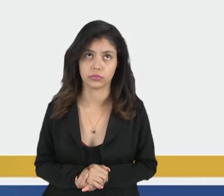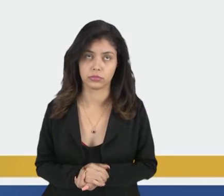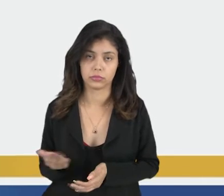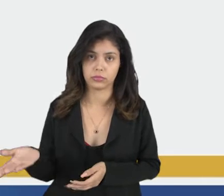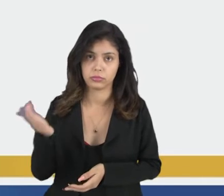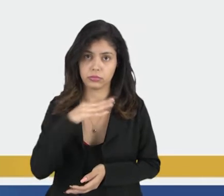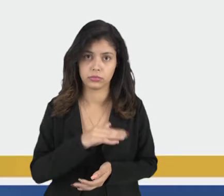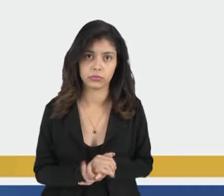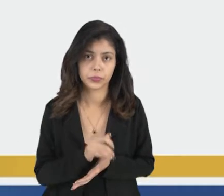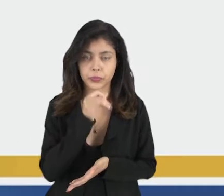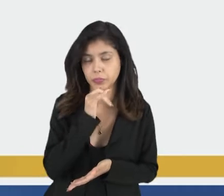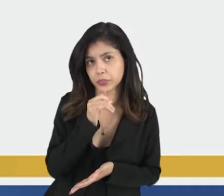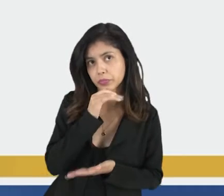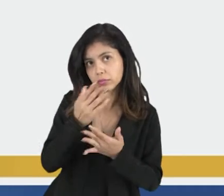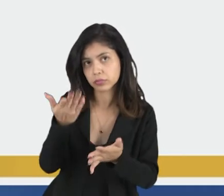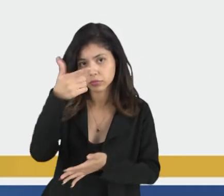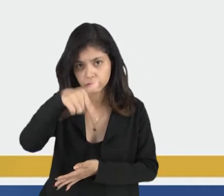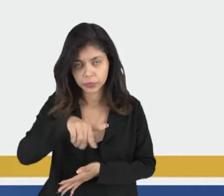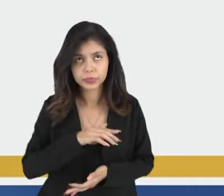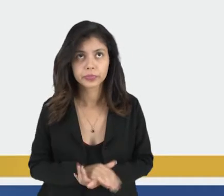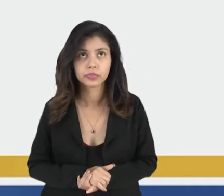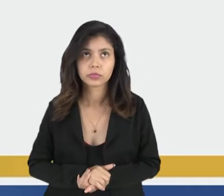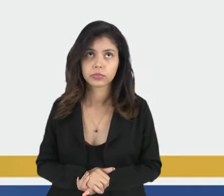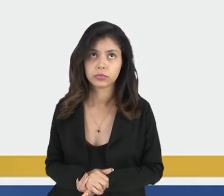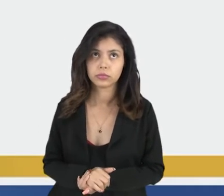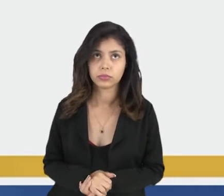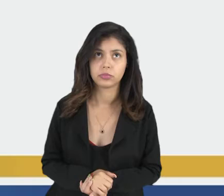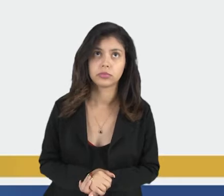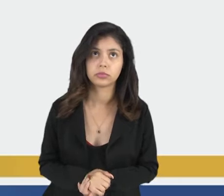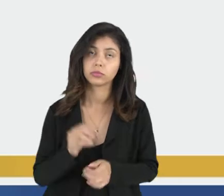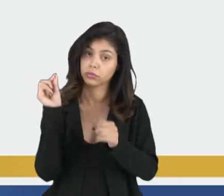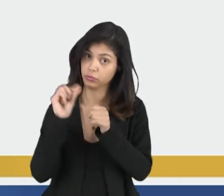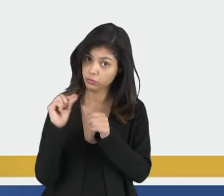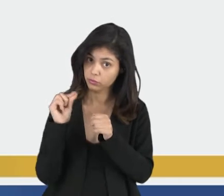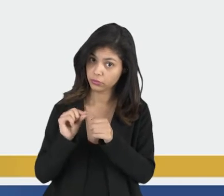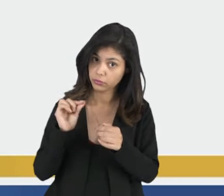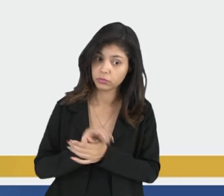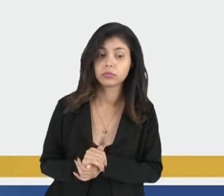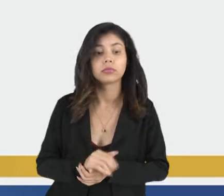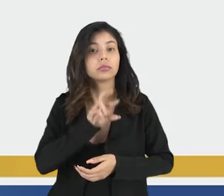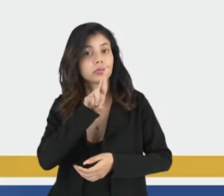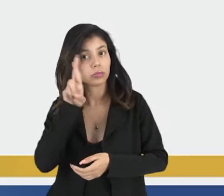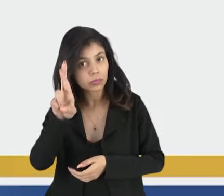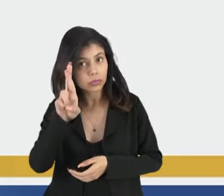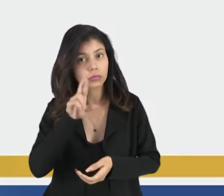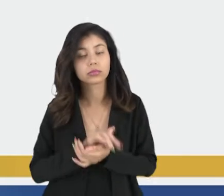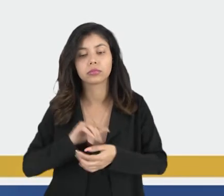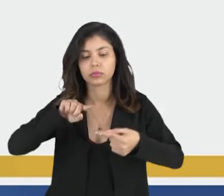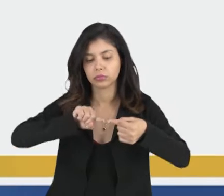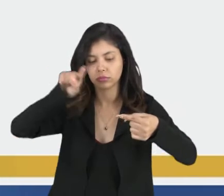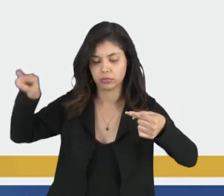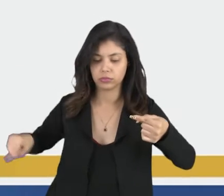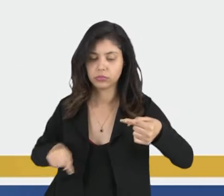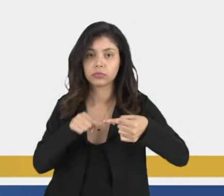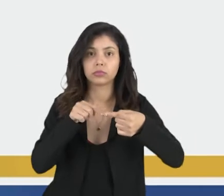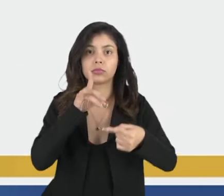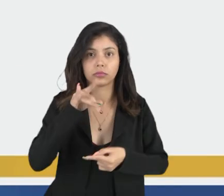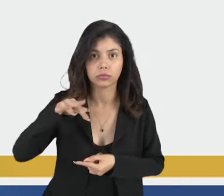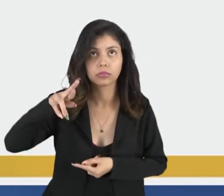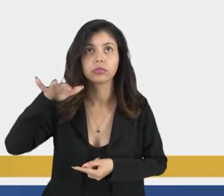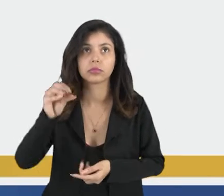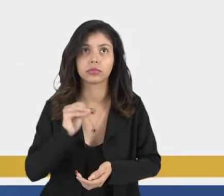Vamos a um exemplo de novo. Determine um raio de uma circunferência que possui diâmetro